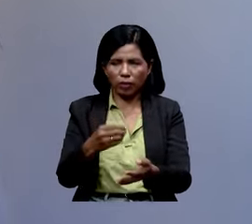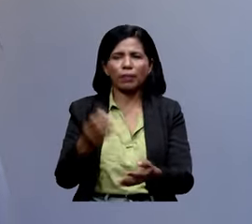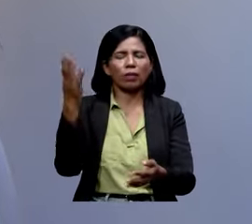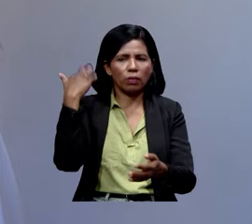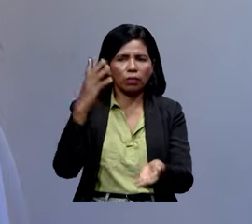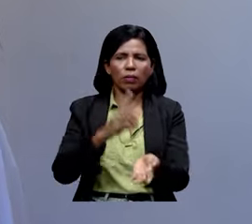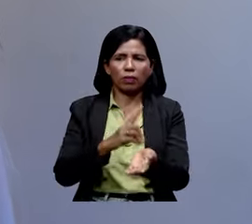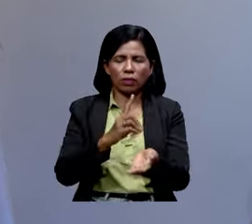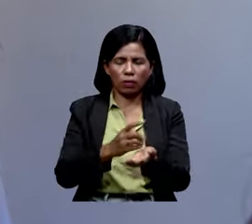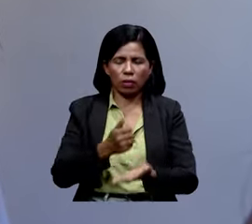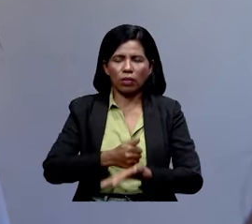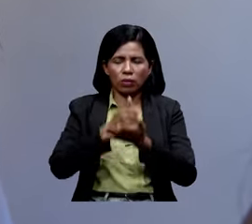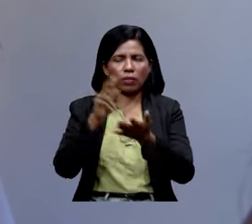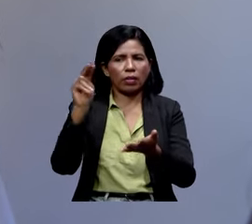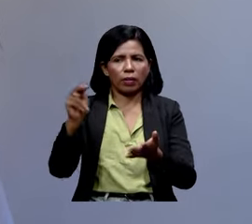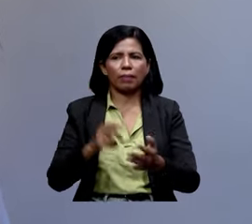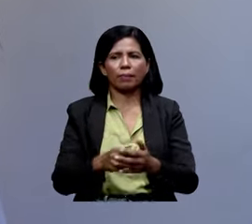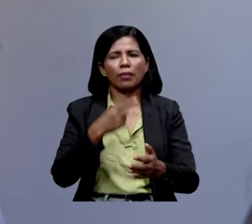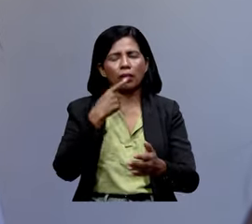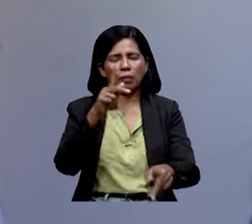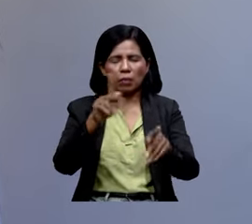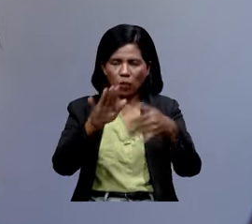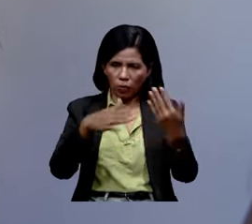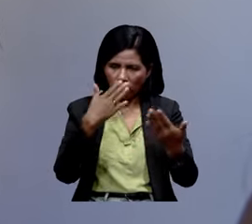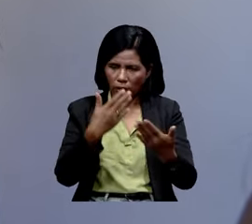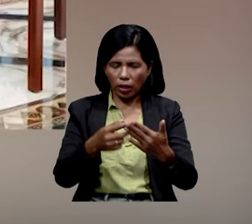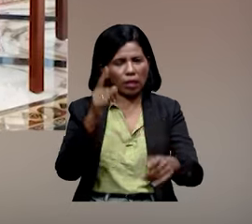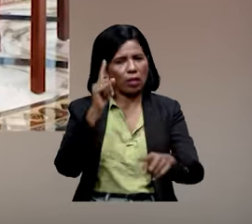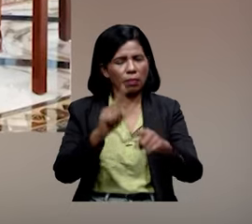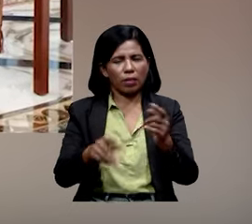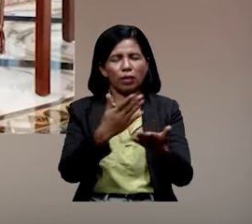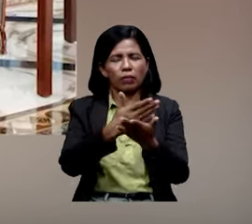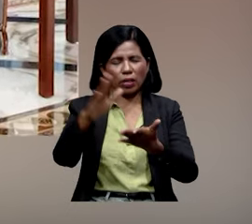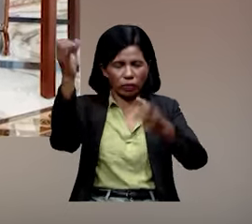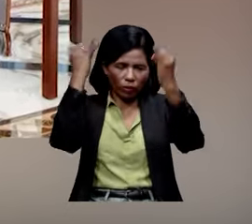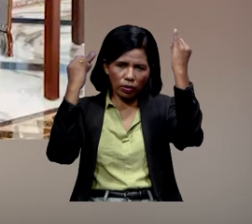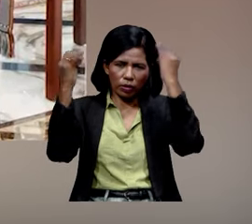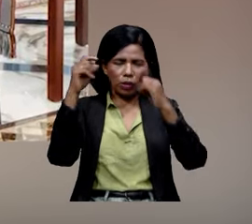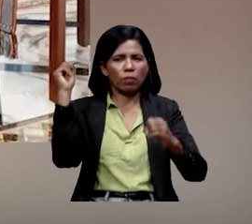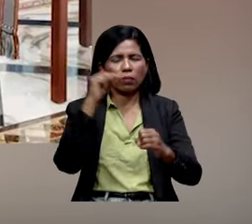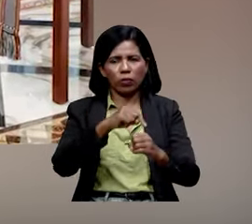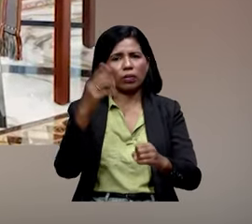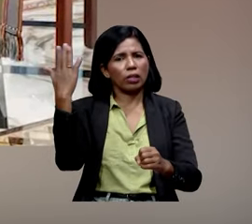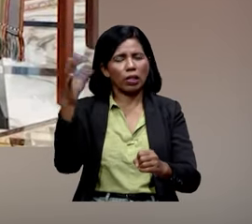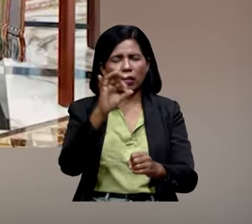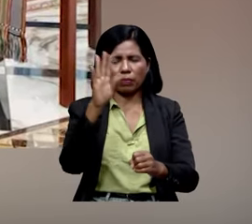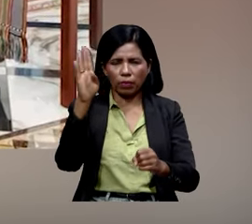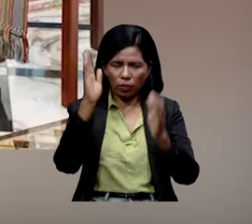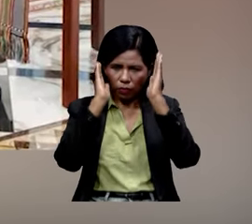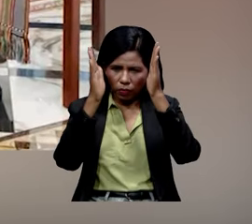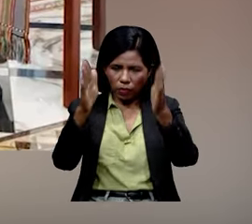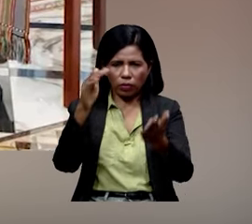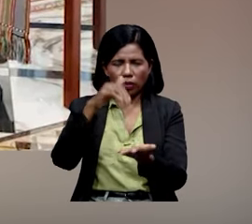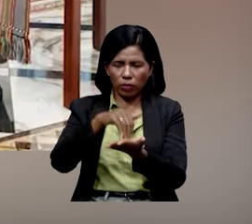que doutor, mas trata, né? Horta apela para cidadão Ciro Roto, a tua bela espalha informação falsa e a mídia social, no foco a tua